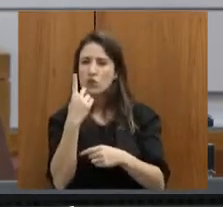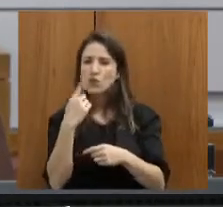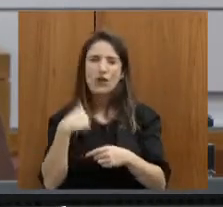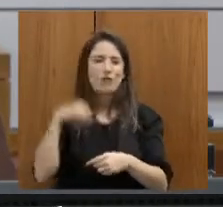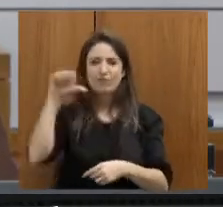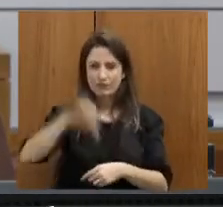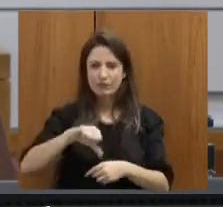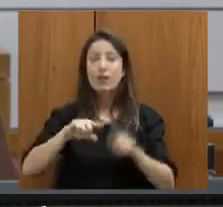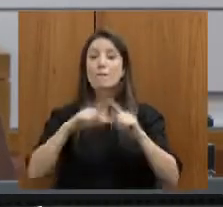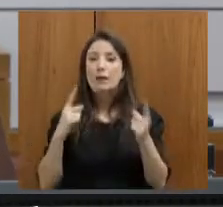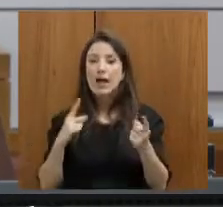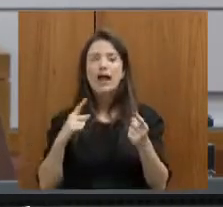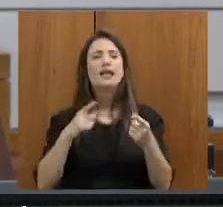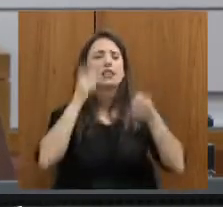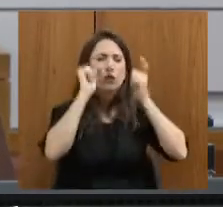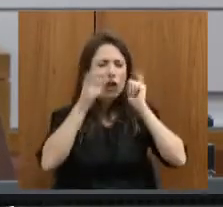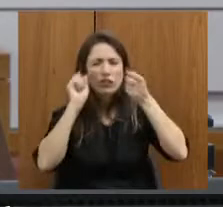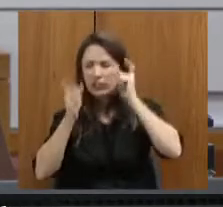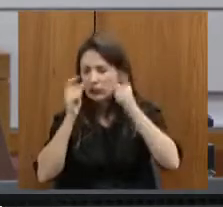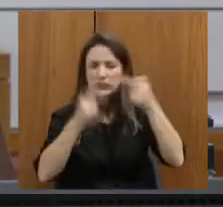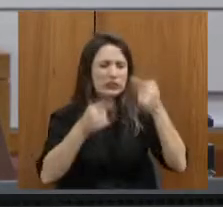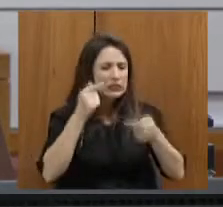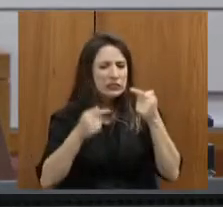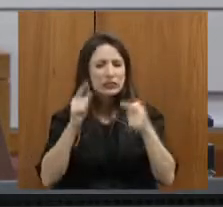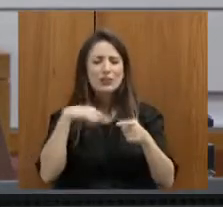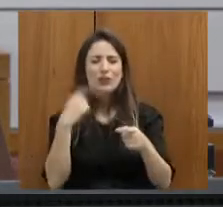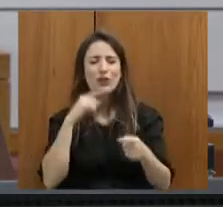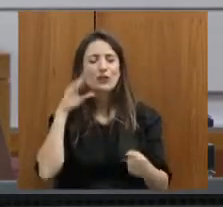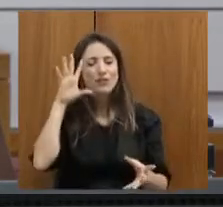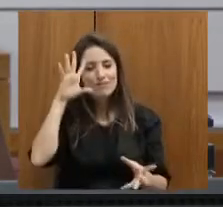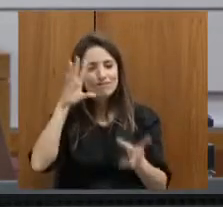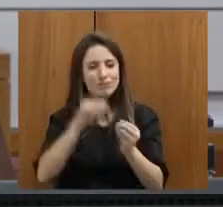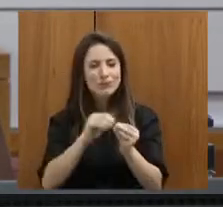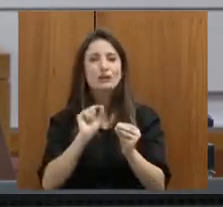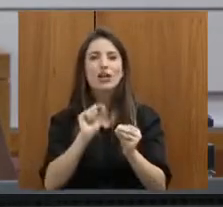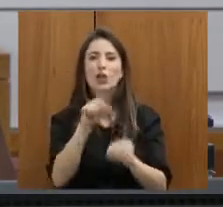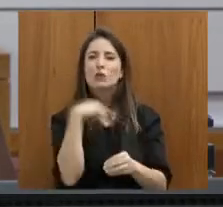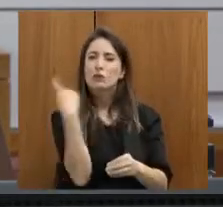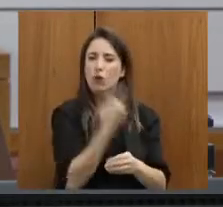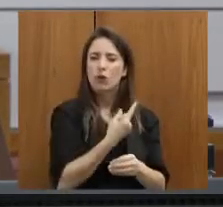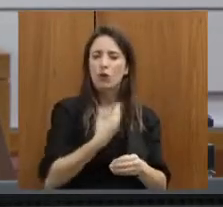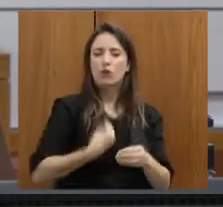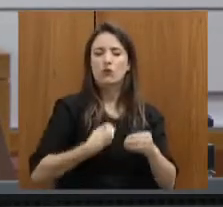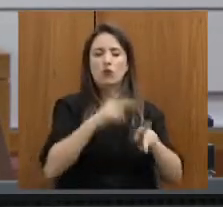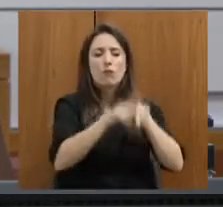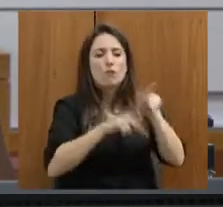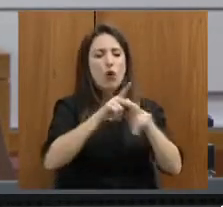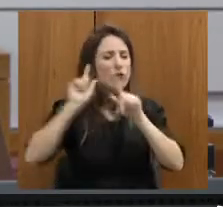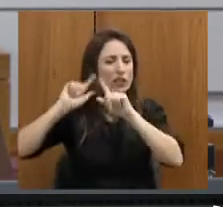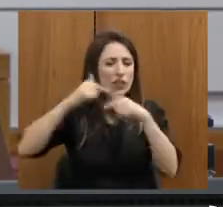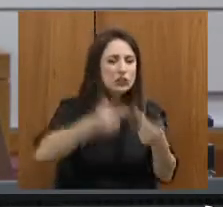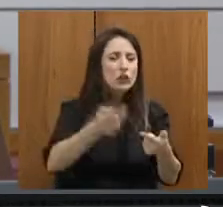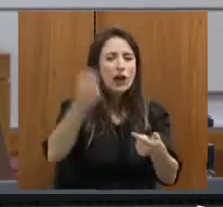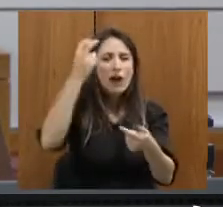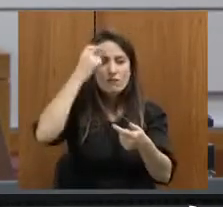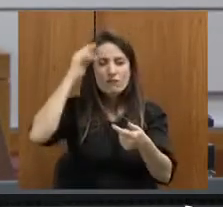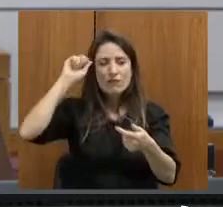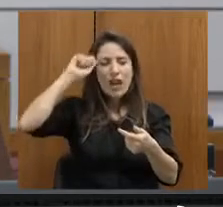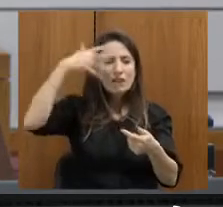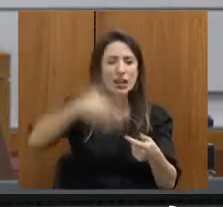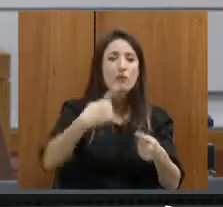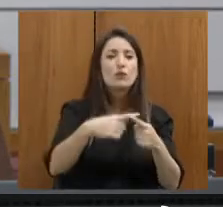final chegamos num consenso de que só nós somos povos tradicionais de matriz africana porque nós mantemos o continuo com a África